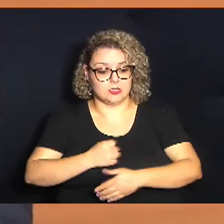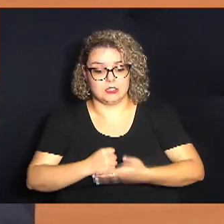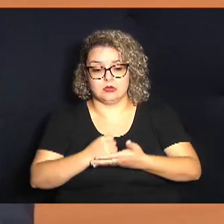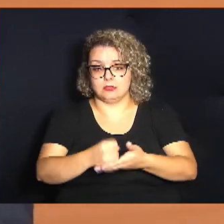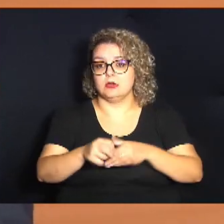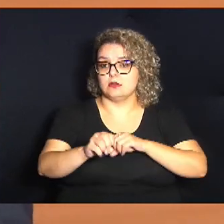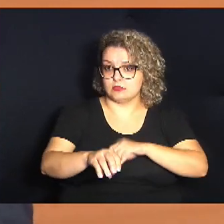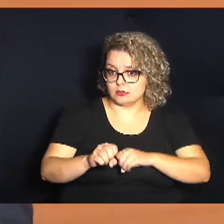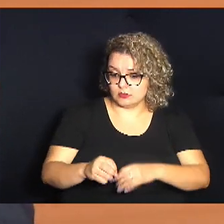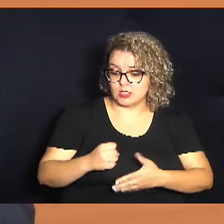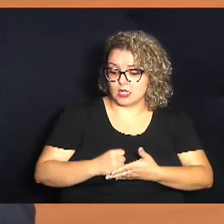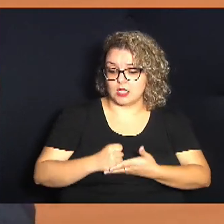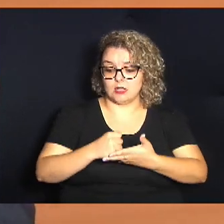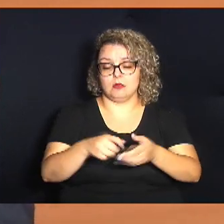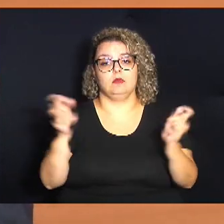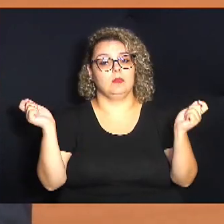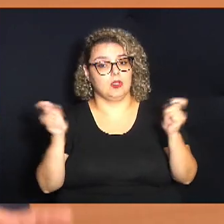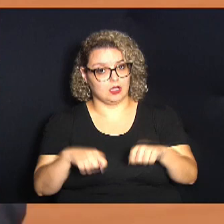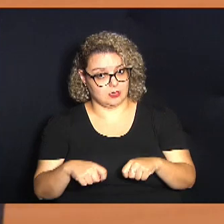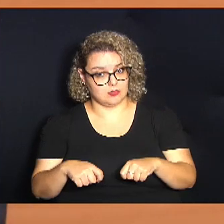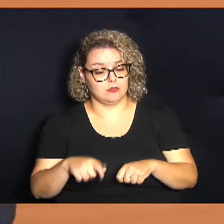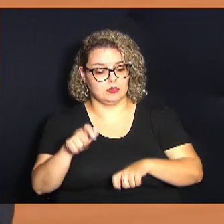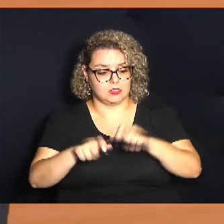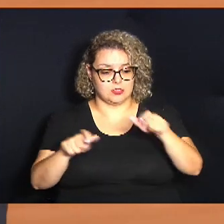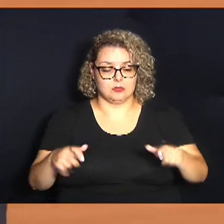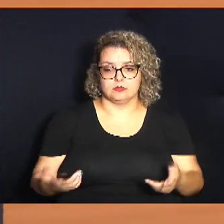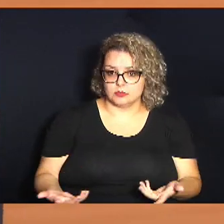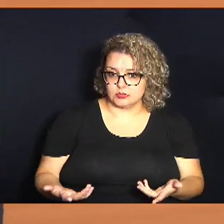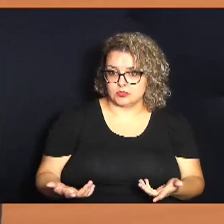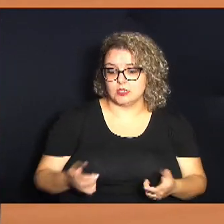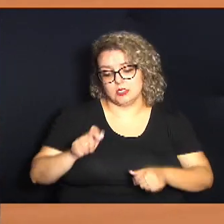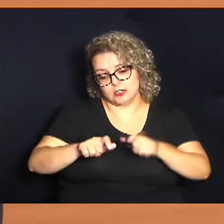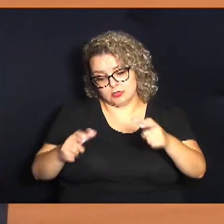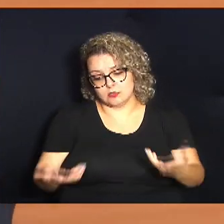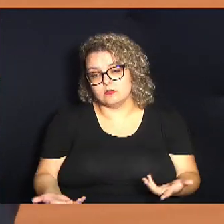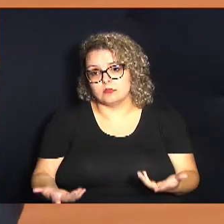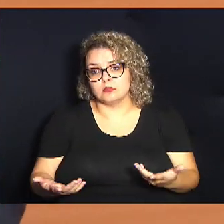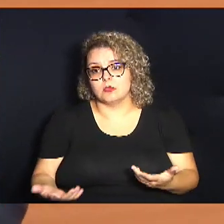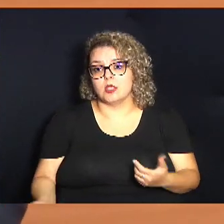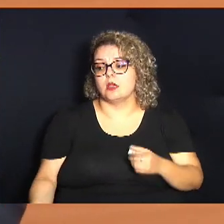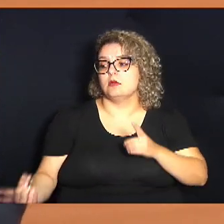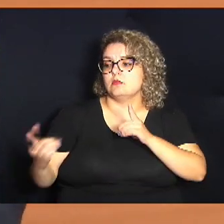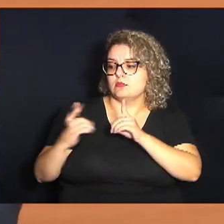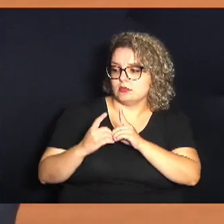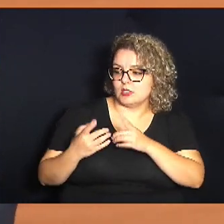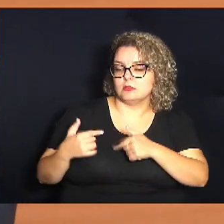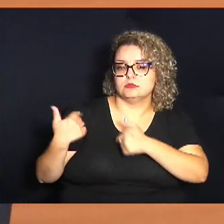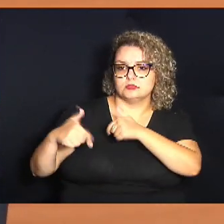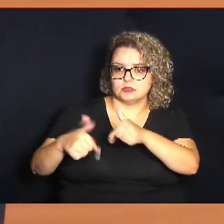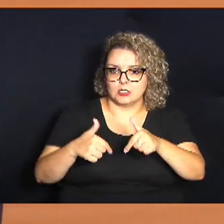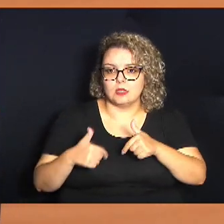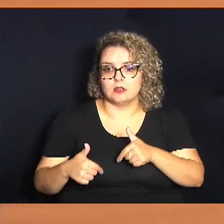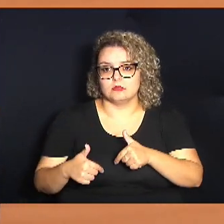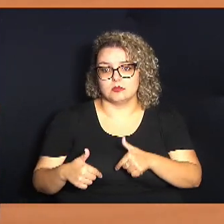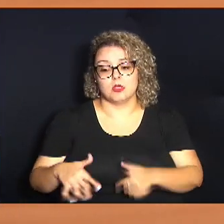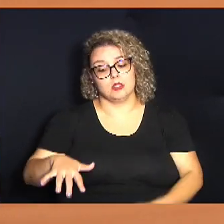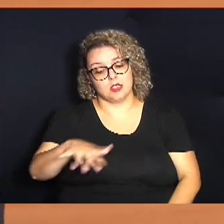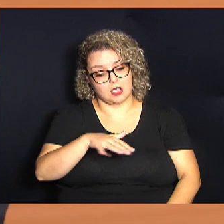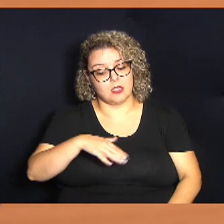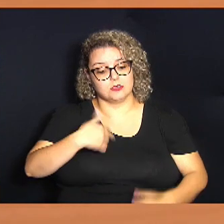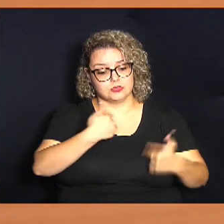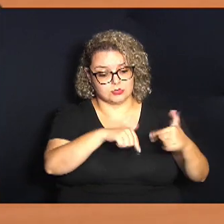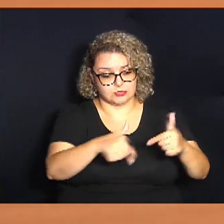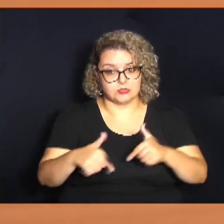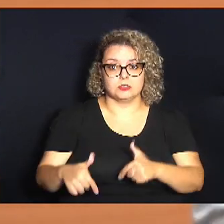educação, levarmos capacitação para essas pessoas estarão próximas aí do mercado de trabalho. E um mercado de trabalho que,